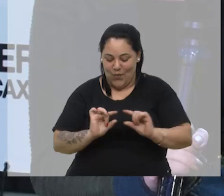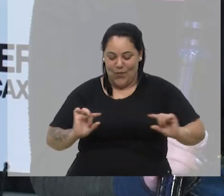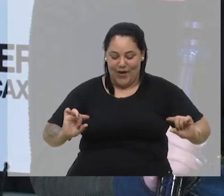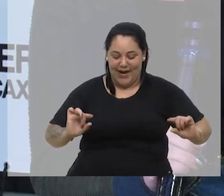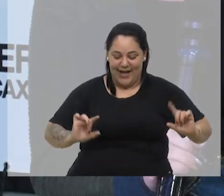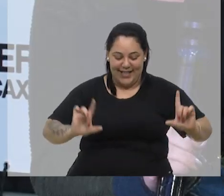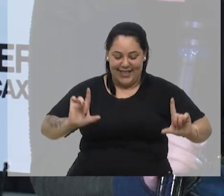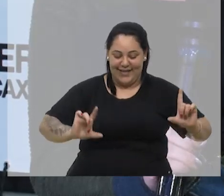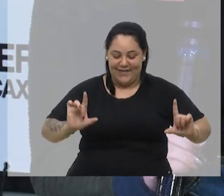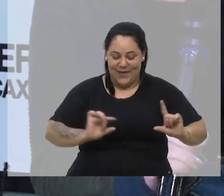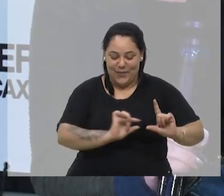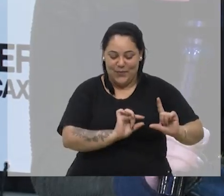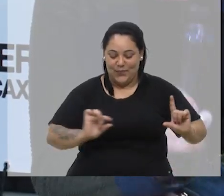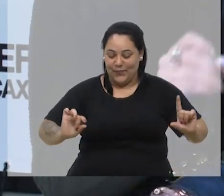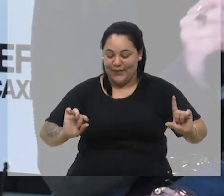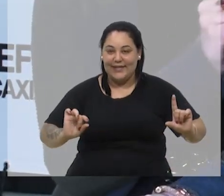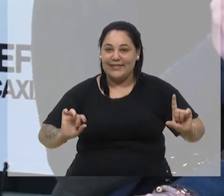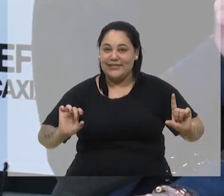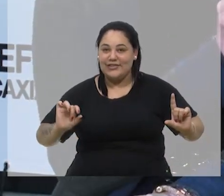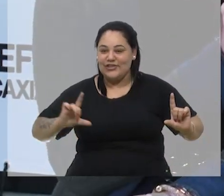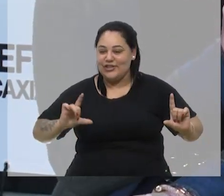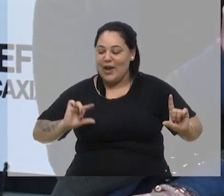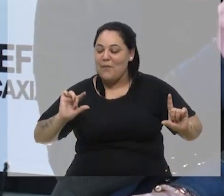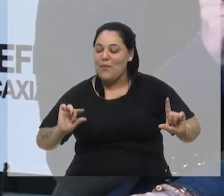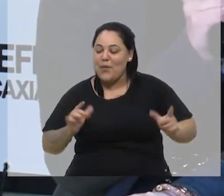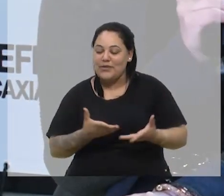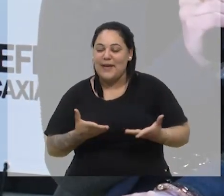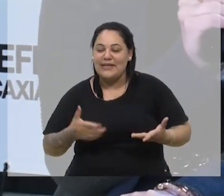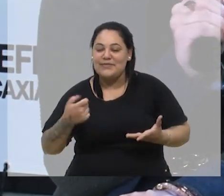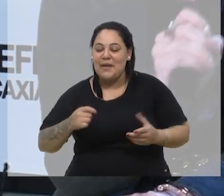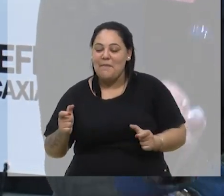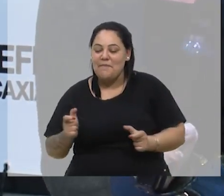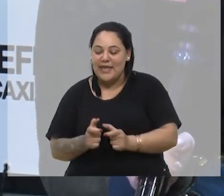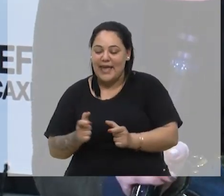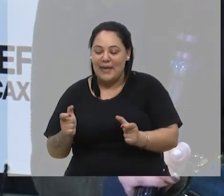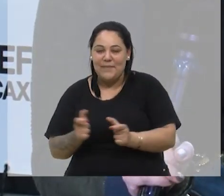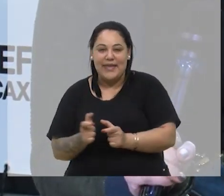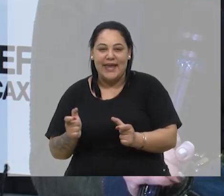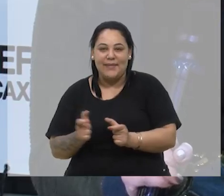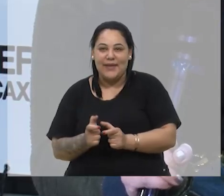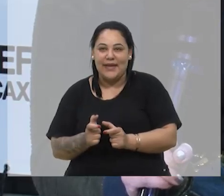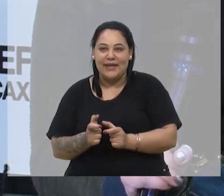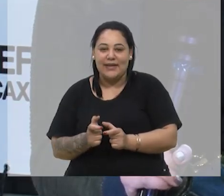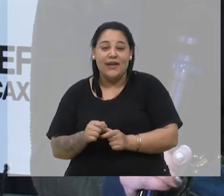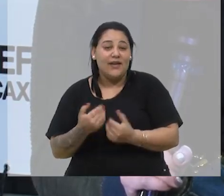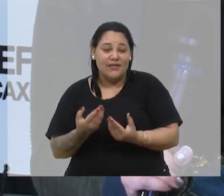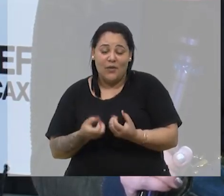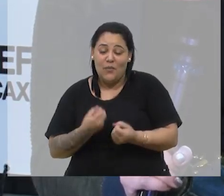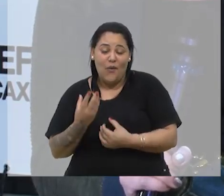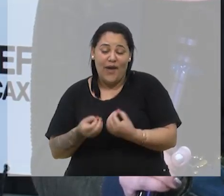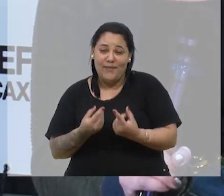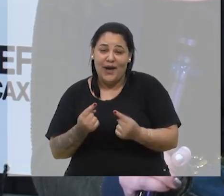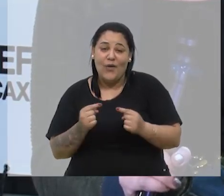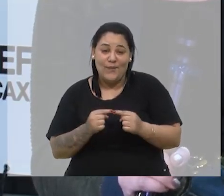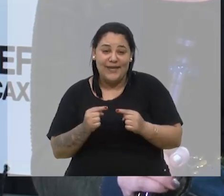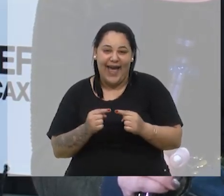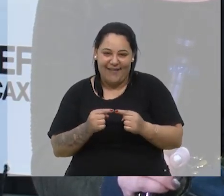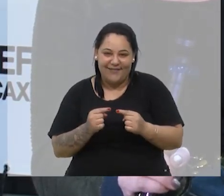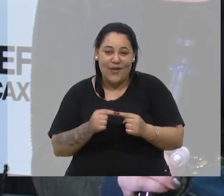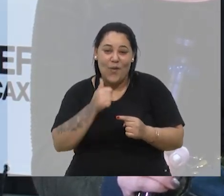do homem novo que está na ilha e o homem velho preso ao tempo, né, do voo, olhando para